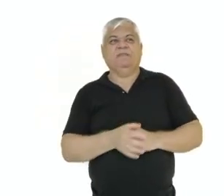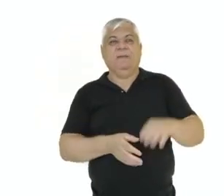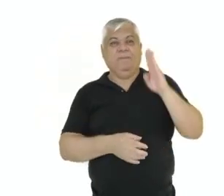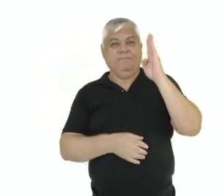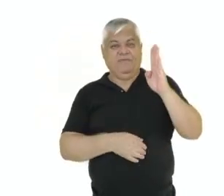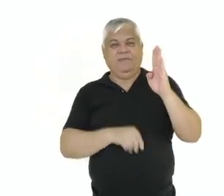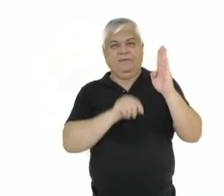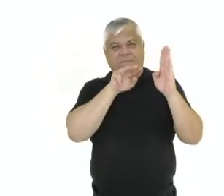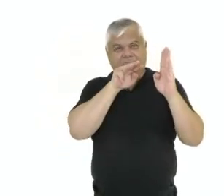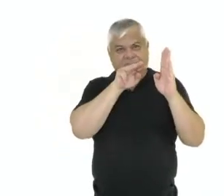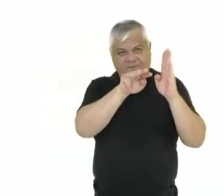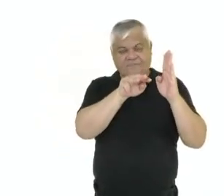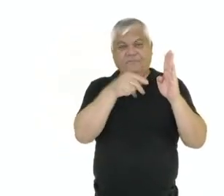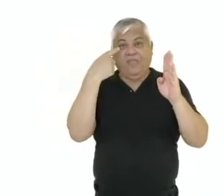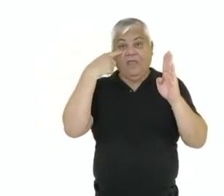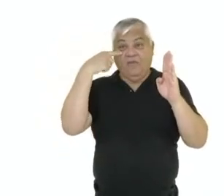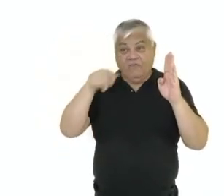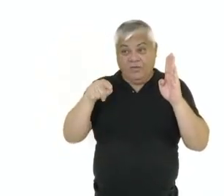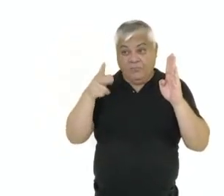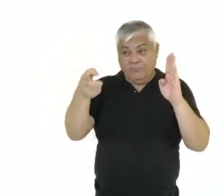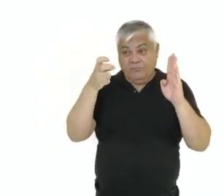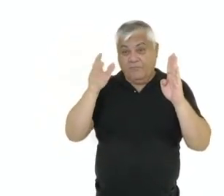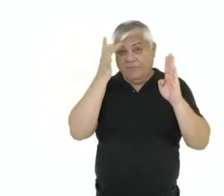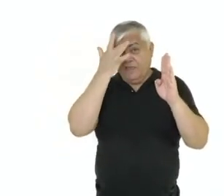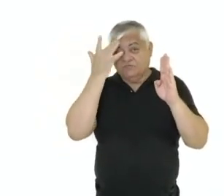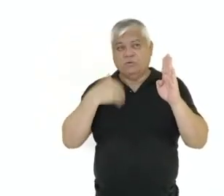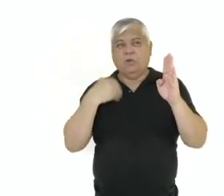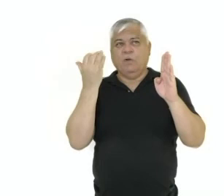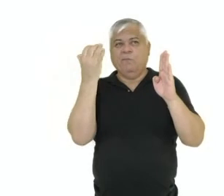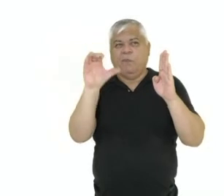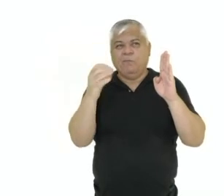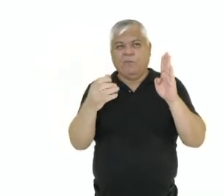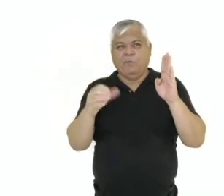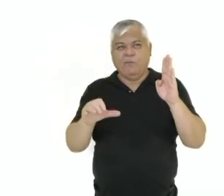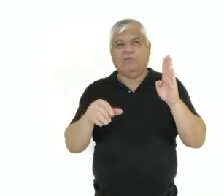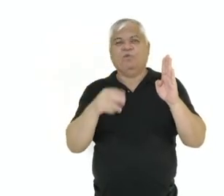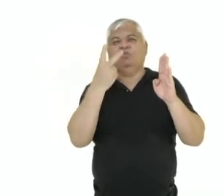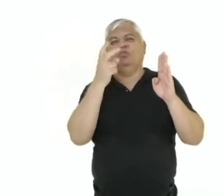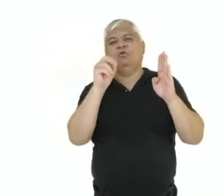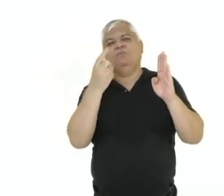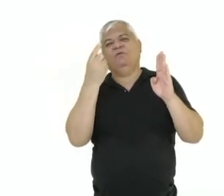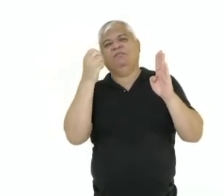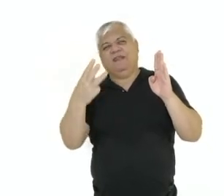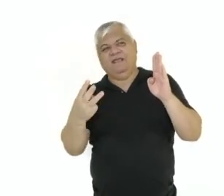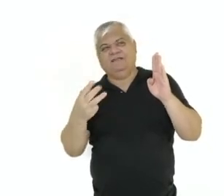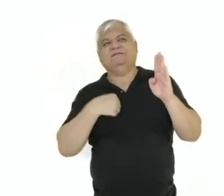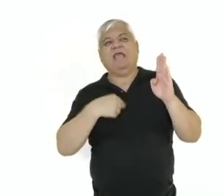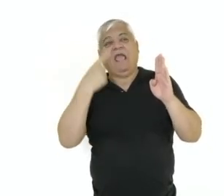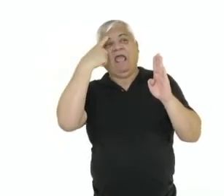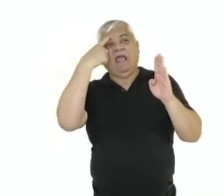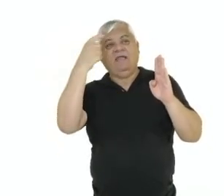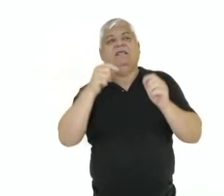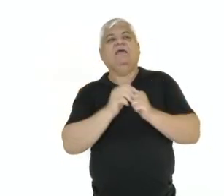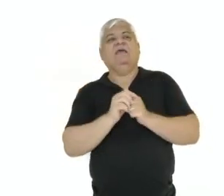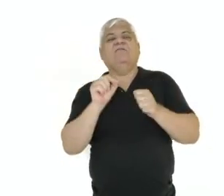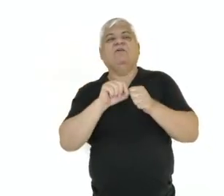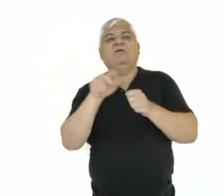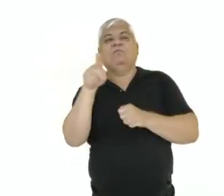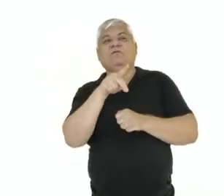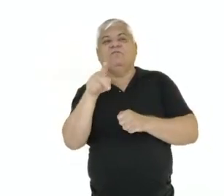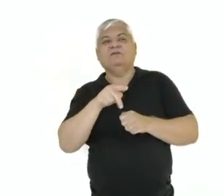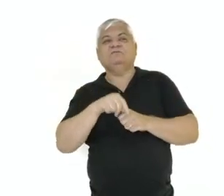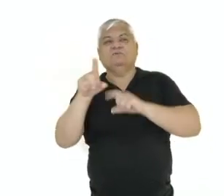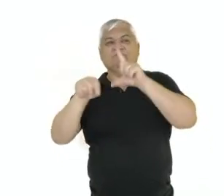Letra B. Vemos que tem gente que posta links de 2013. A ideia fez o professor ser selecionado para o